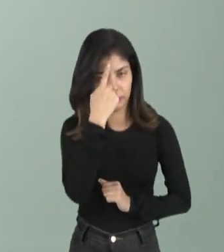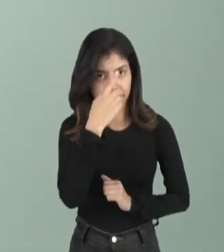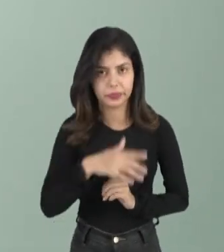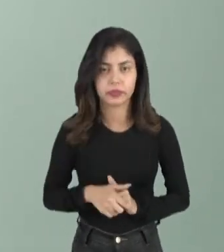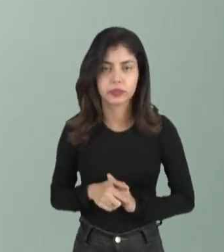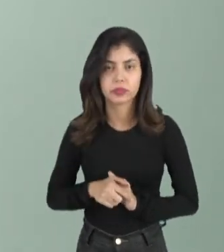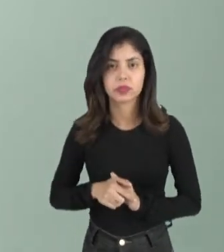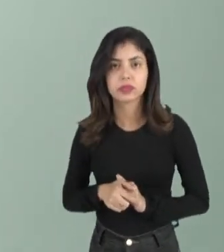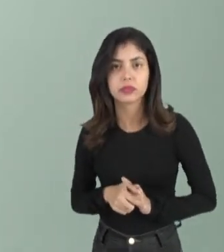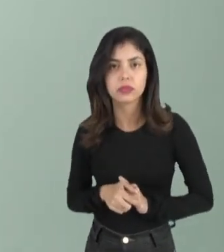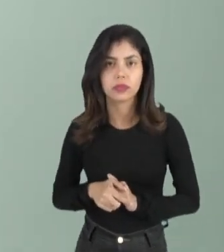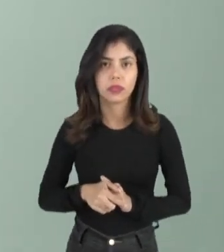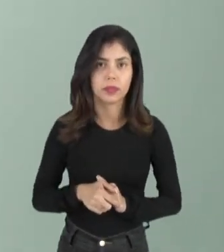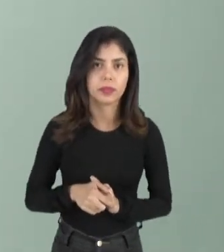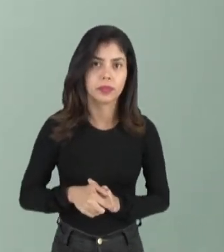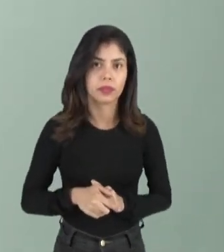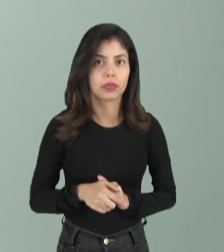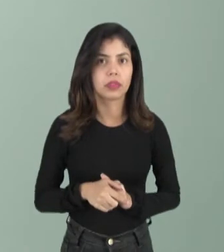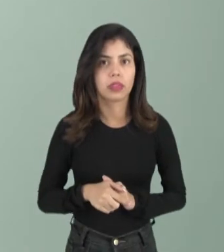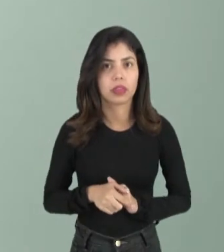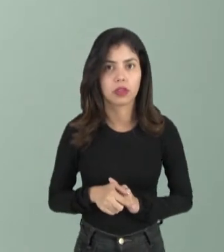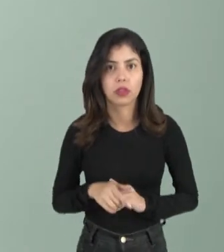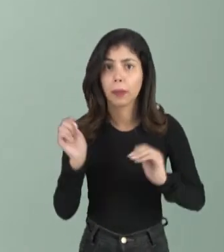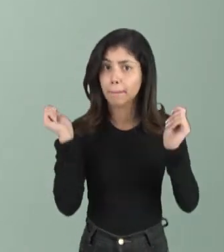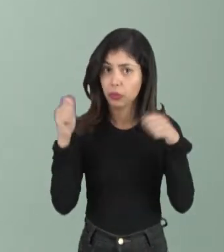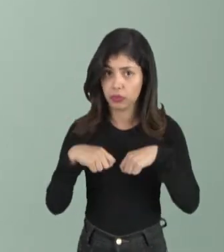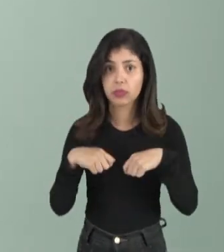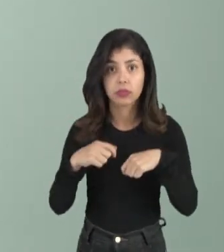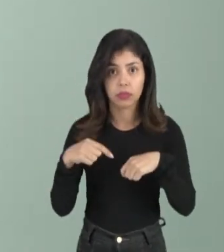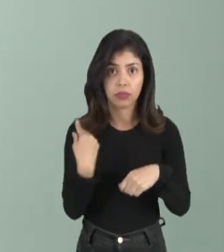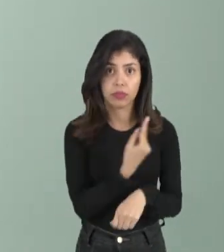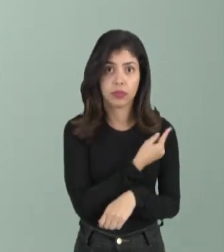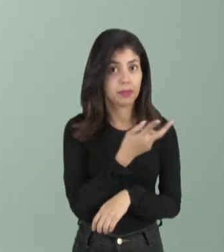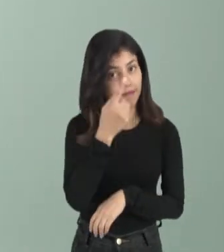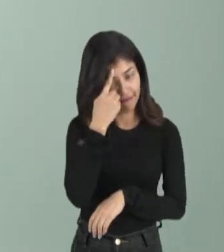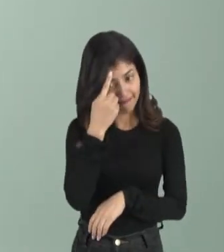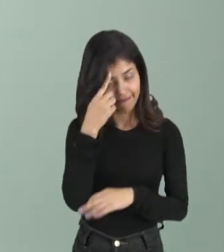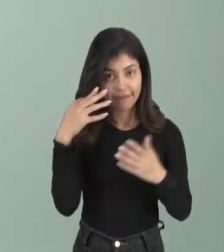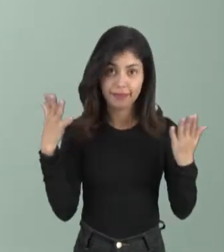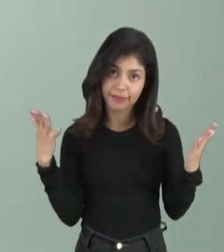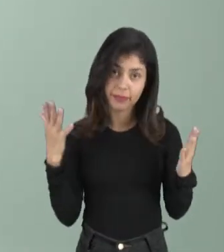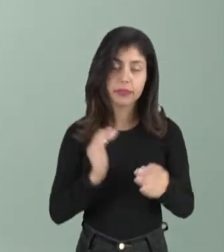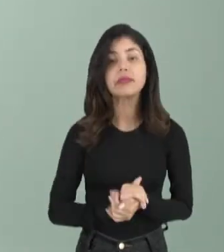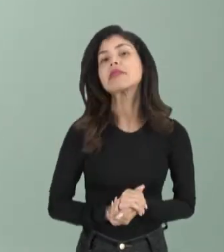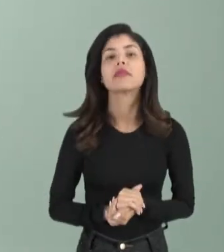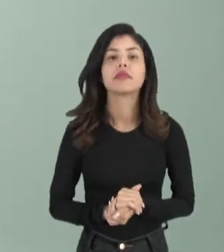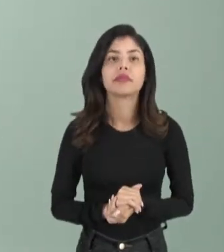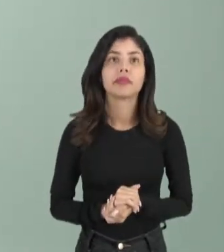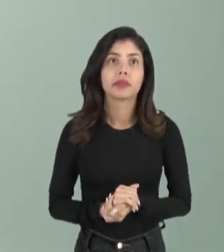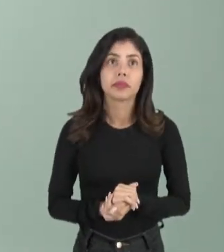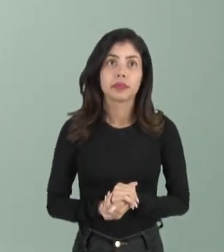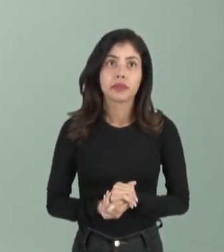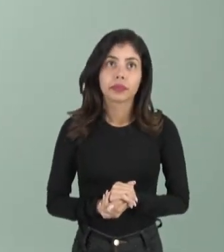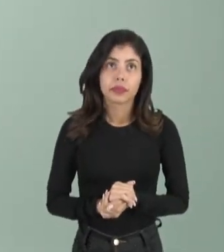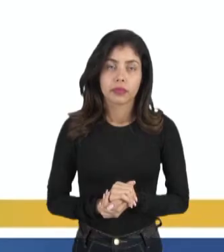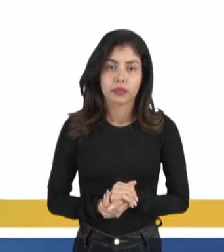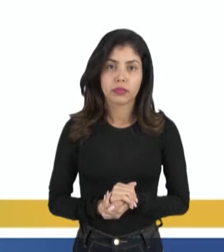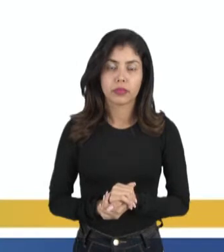né aliás nas coisas que Possivelmente nós não podemos pensar né